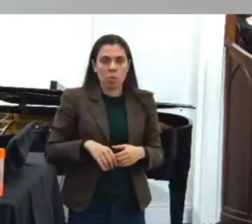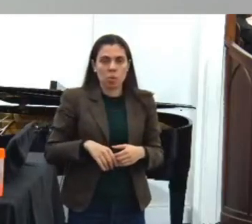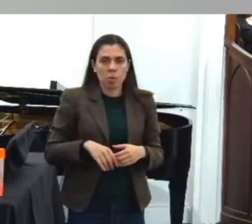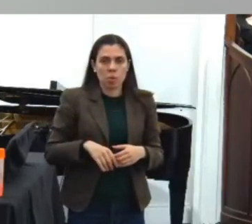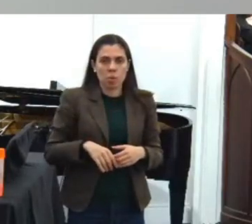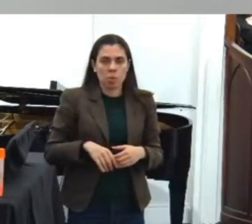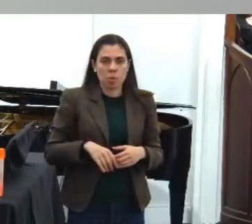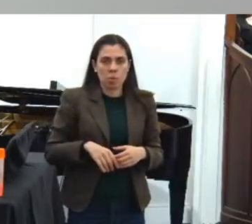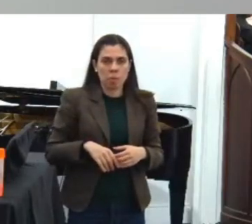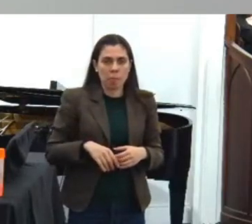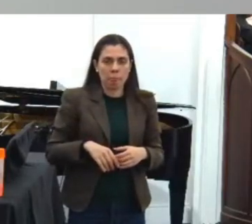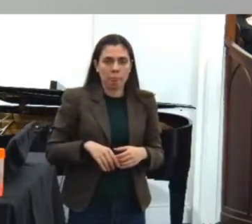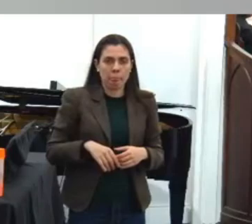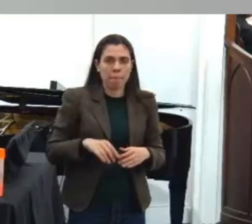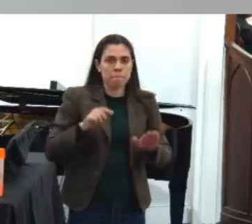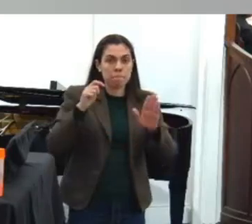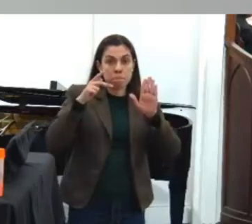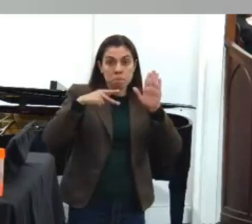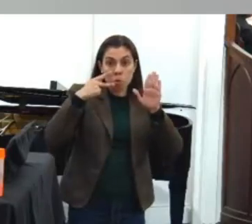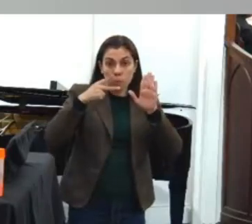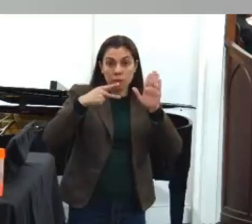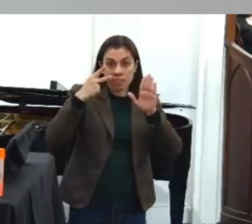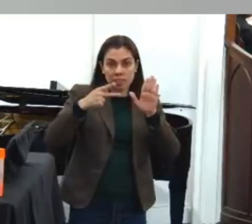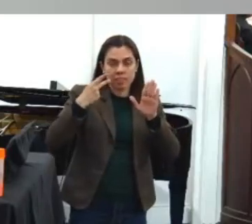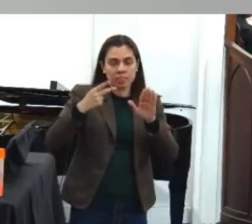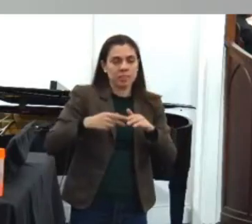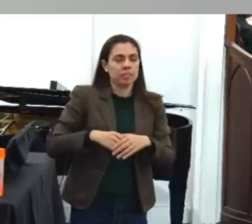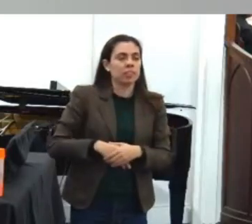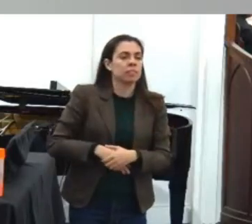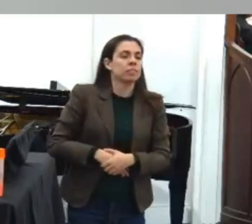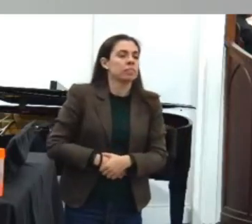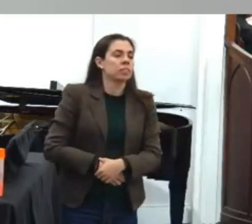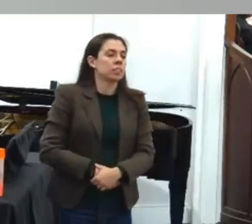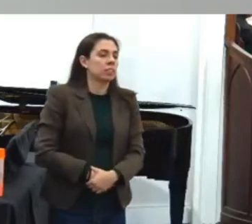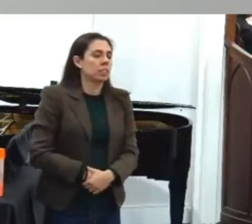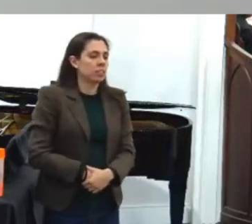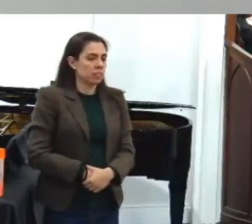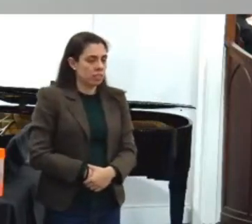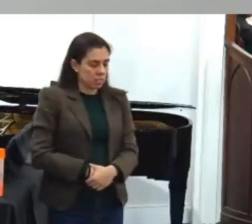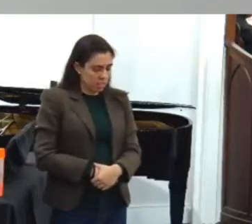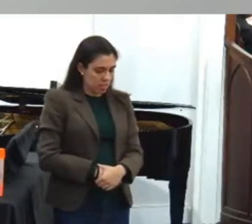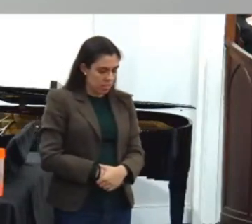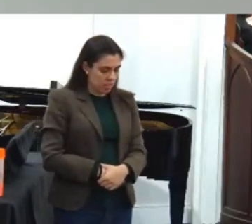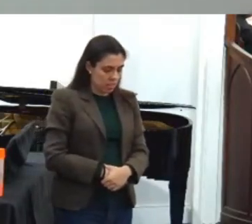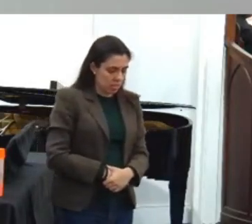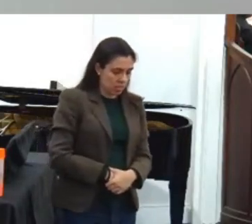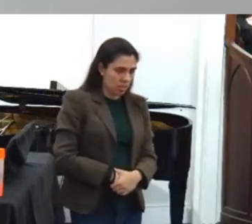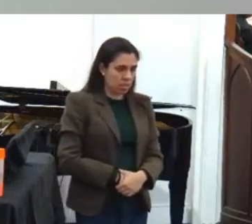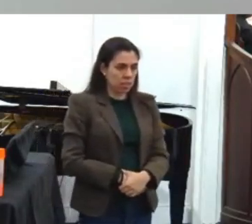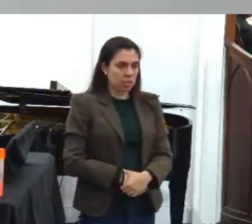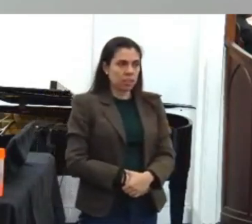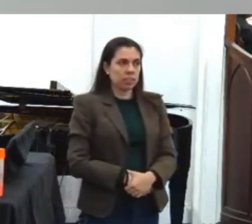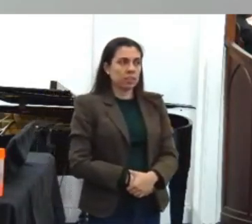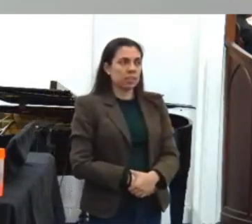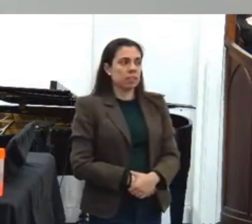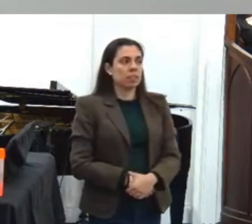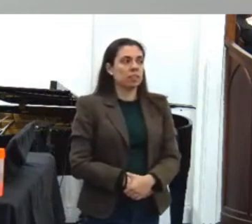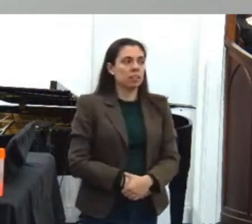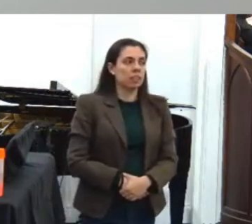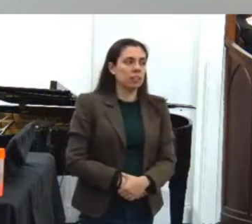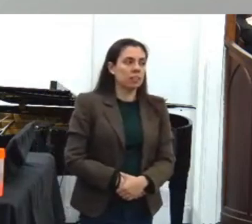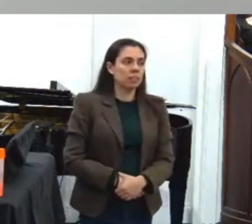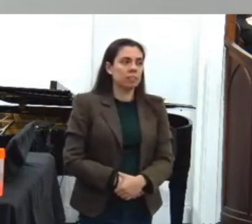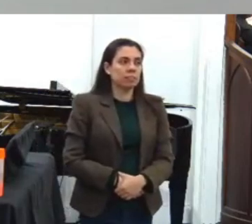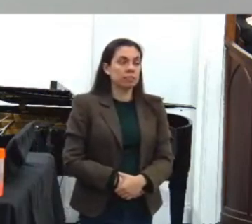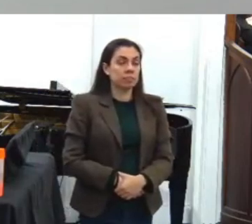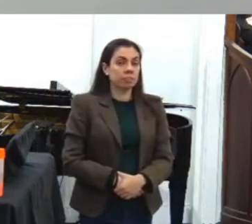Lamentavelmente, ao lermos a carta à igreja de Laodiceia, percebemos que ela não recebe absolutamente